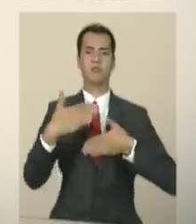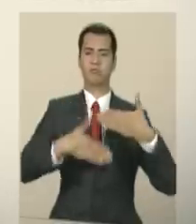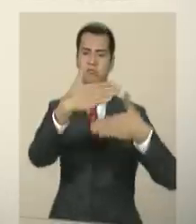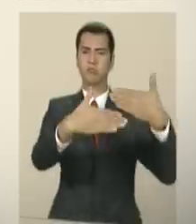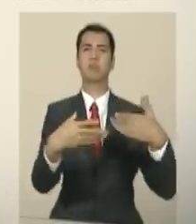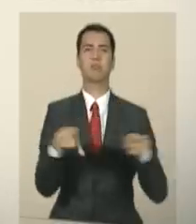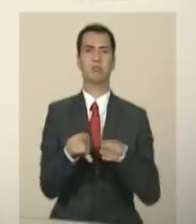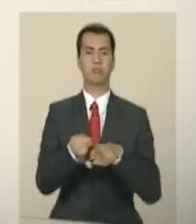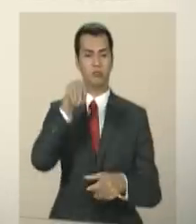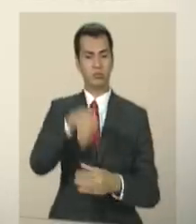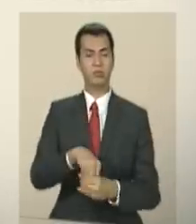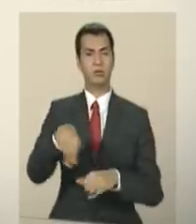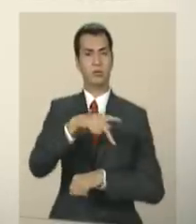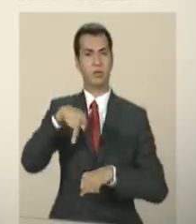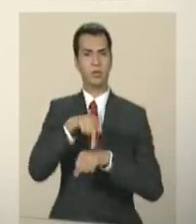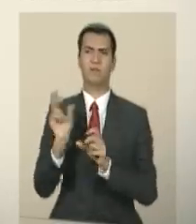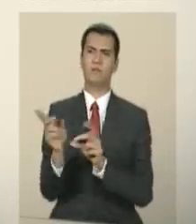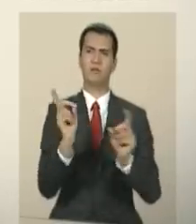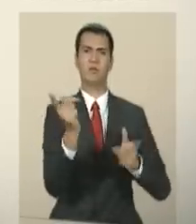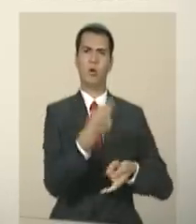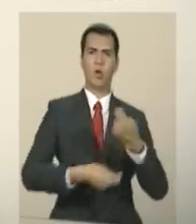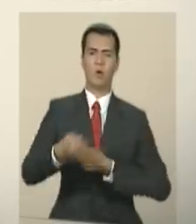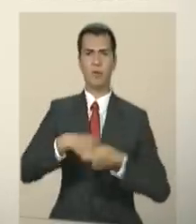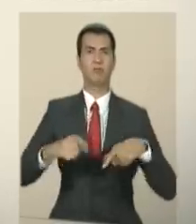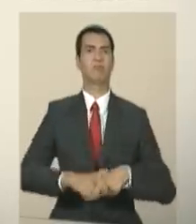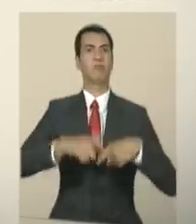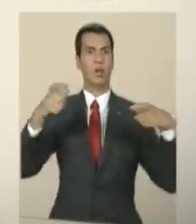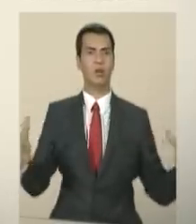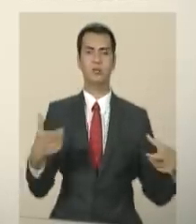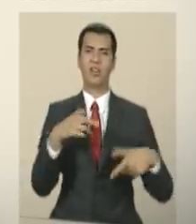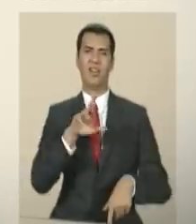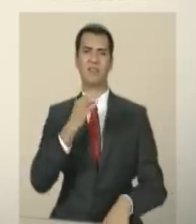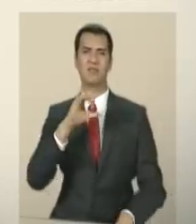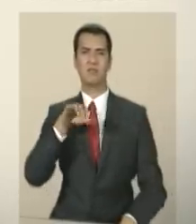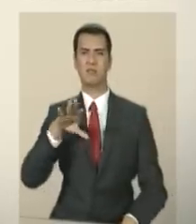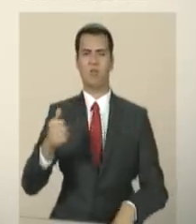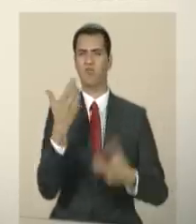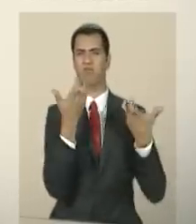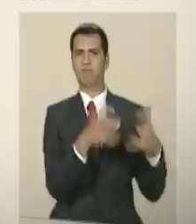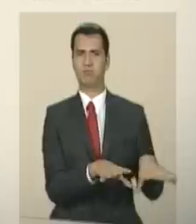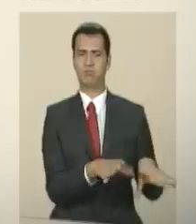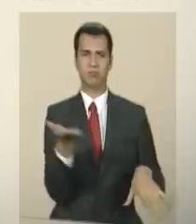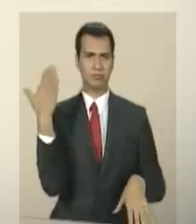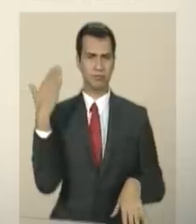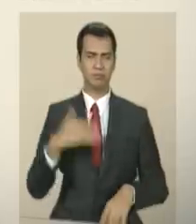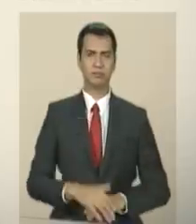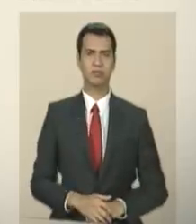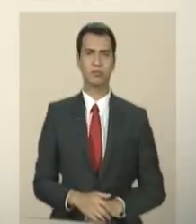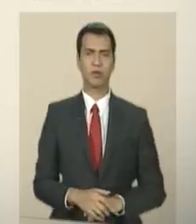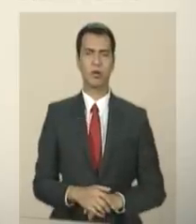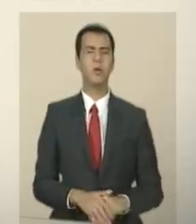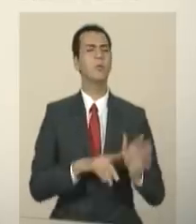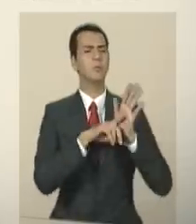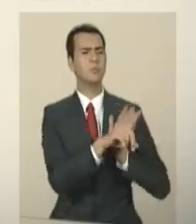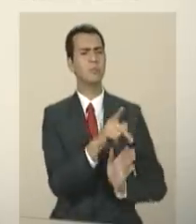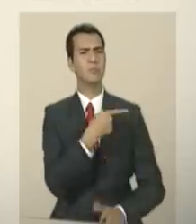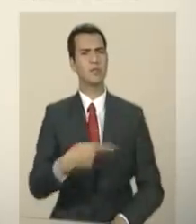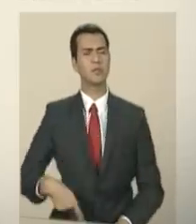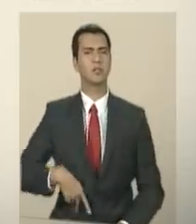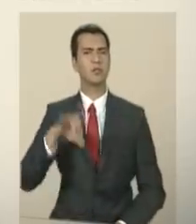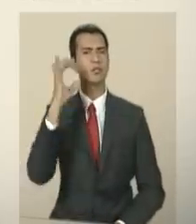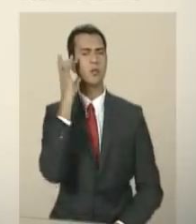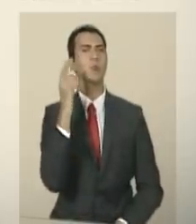interno e não pela recessão e como a senhora avalia a proposta da organização internacional do trabalho de criação em todos os